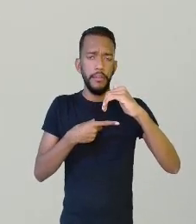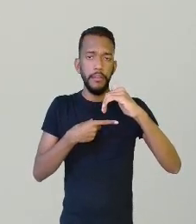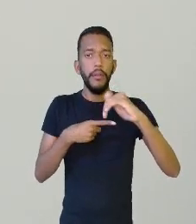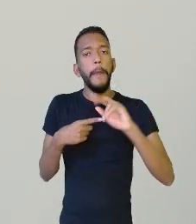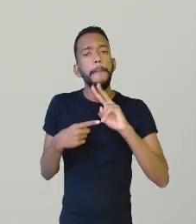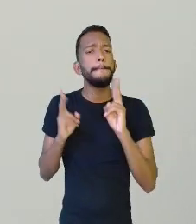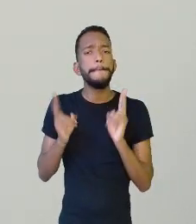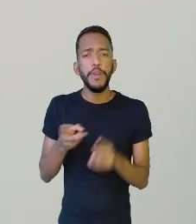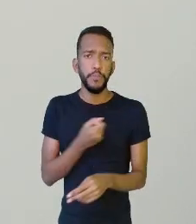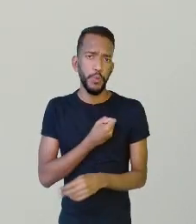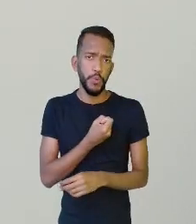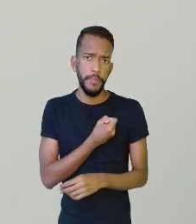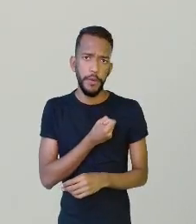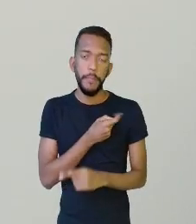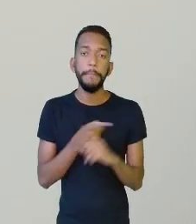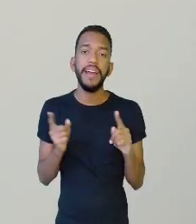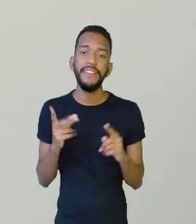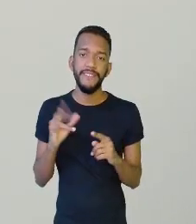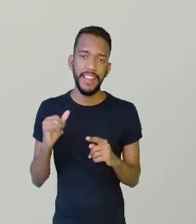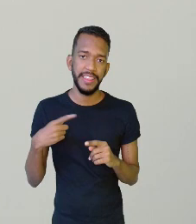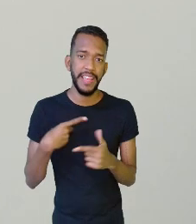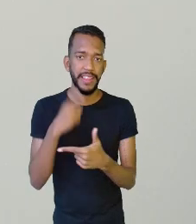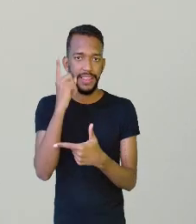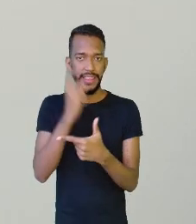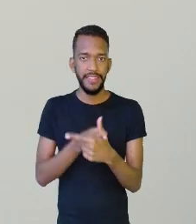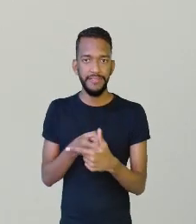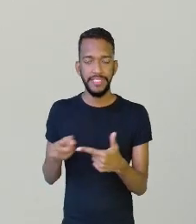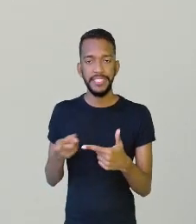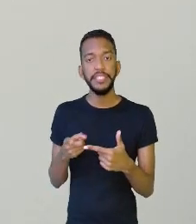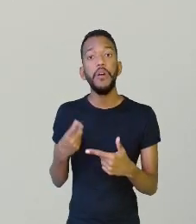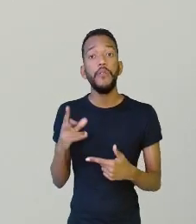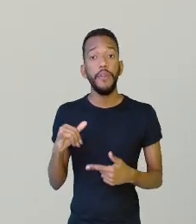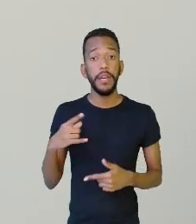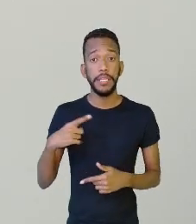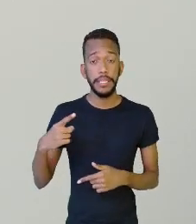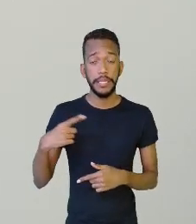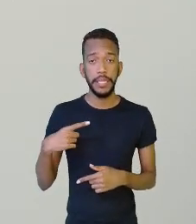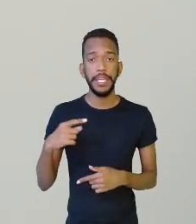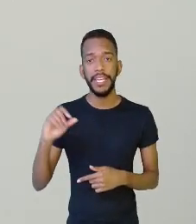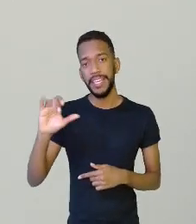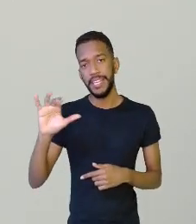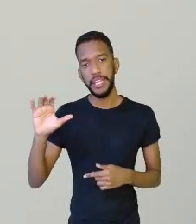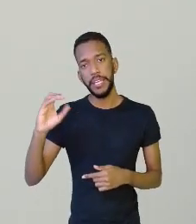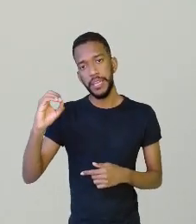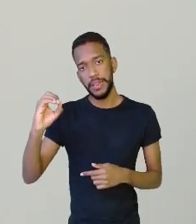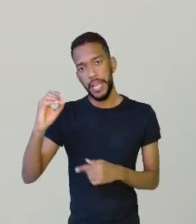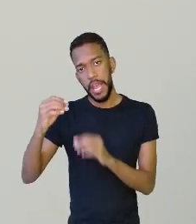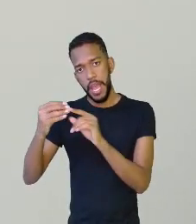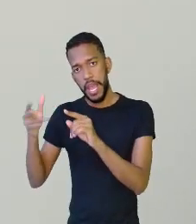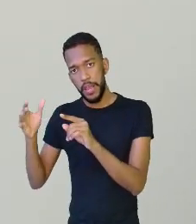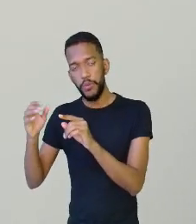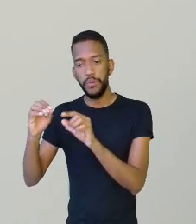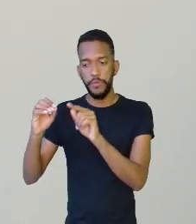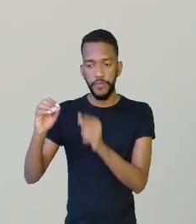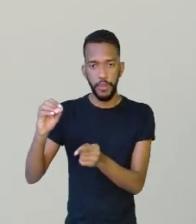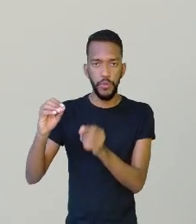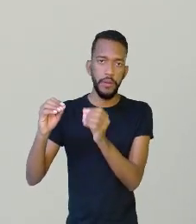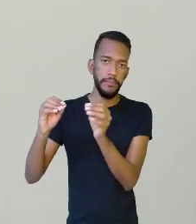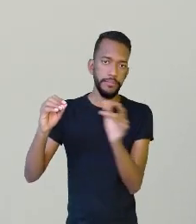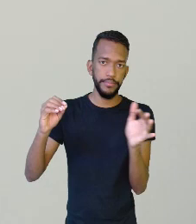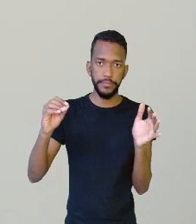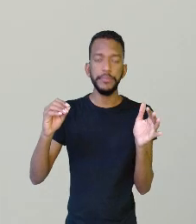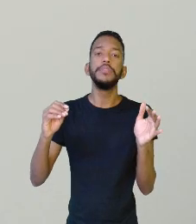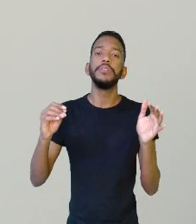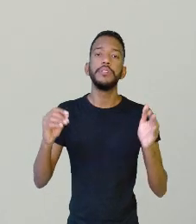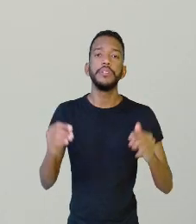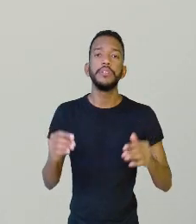vai existir uma divisão, ou seja, de uma parte eu vou ter os números inteiros, do outro eu vou ter os números